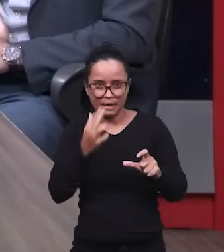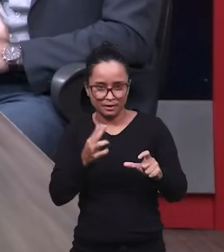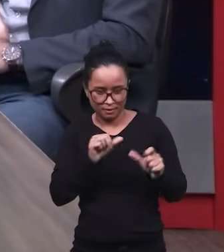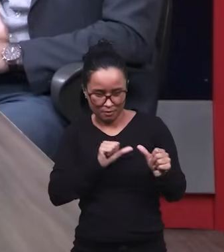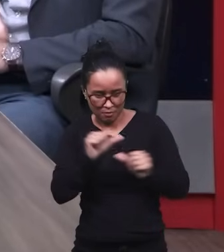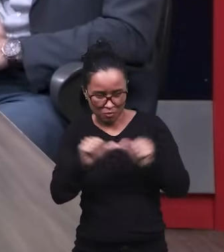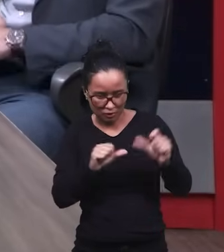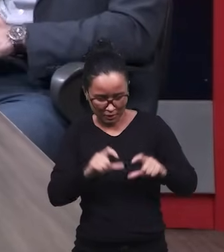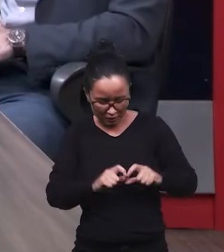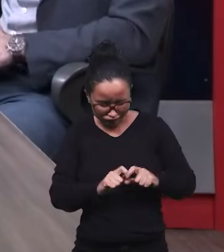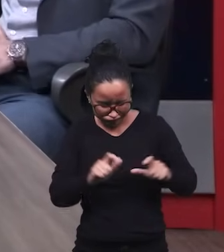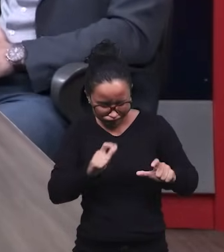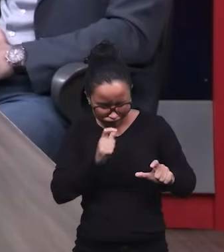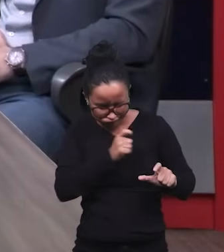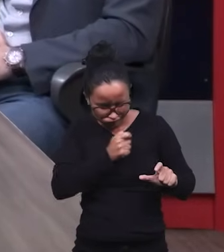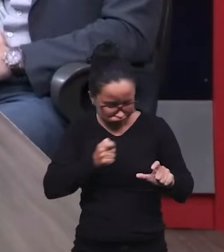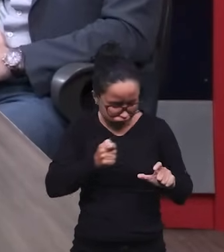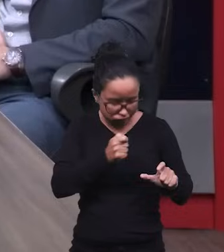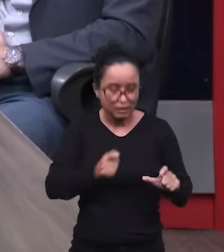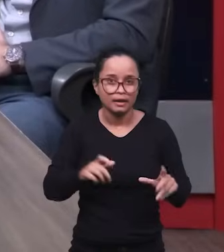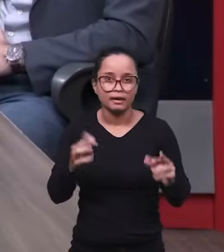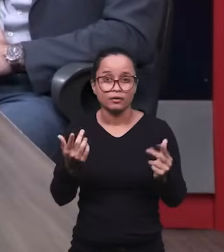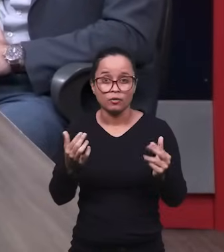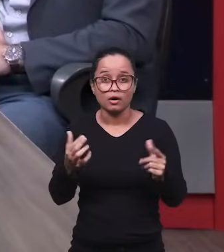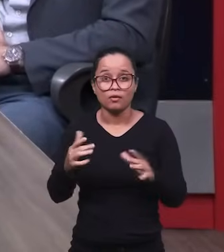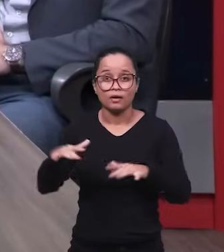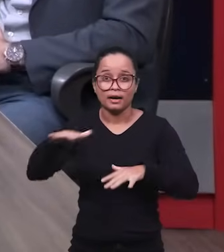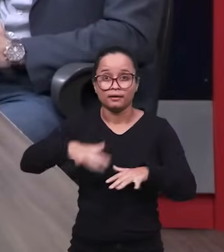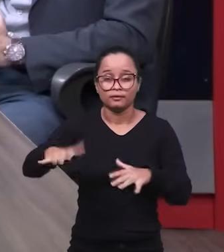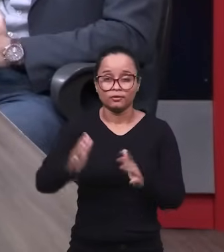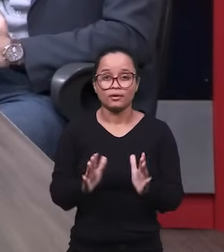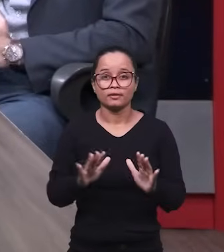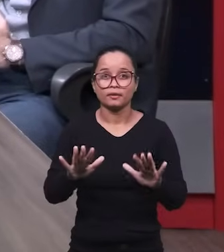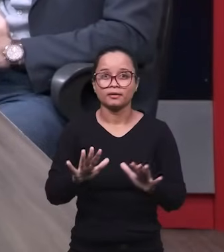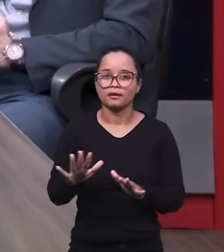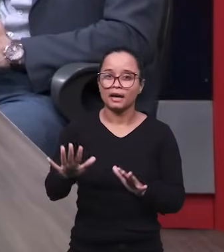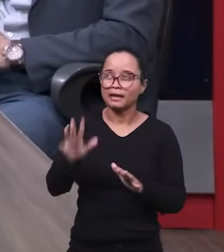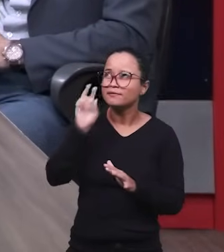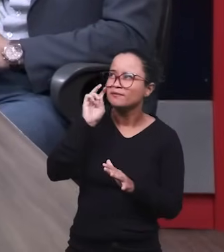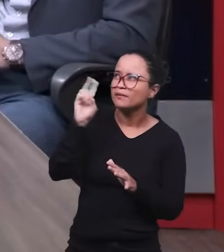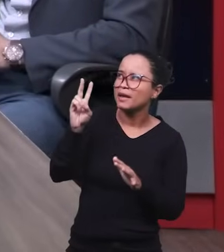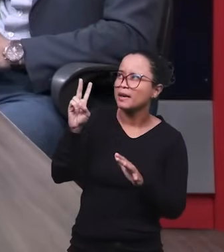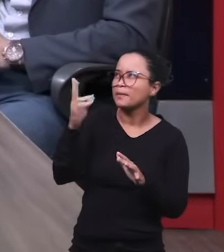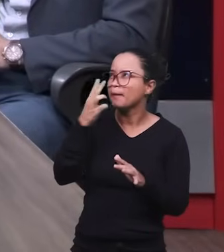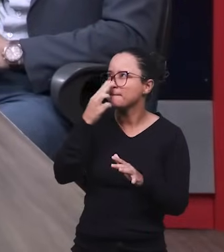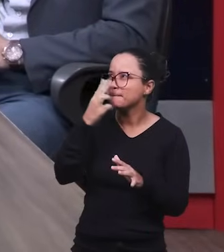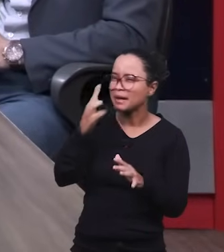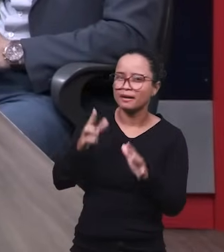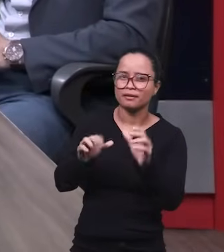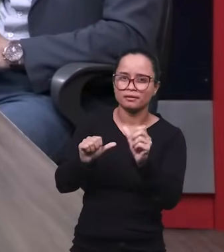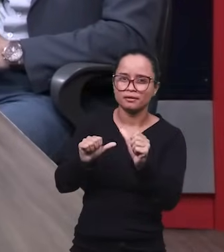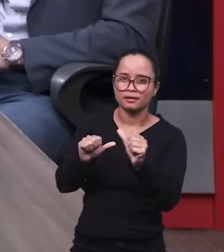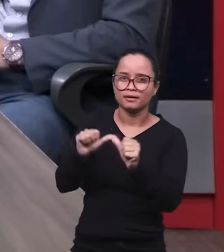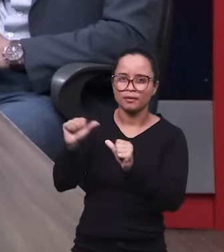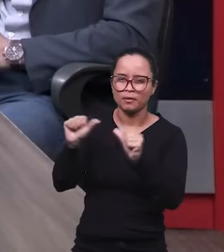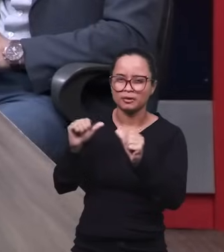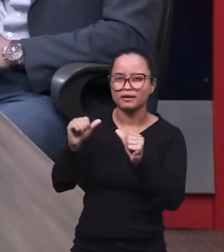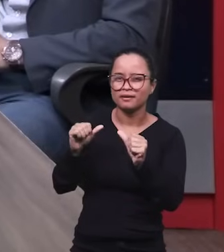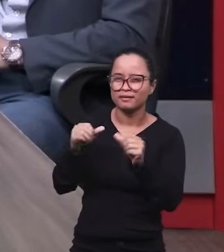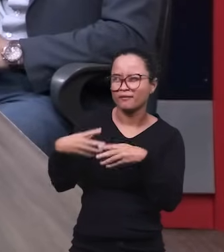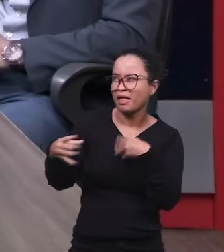distorcido, não fica... É isso que acontece no espaço, a gente consegue ver, mas fica um pouco distorcido por conta da lente